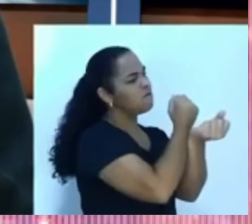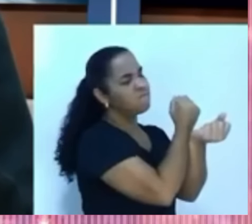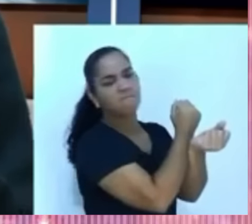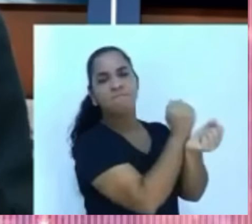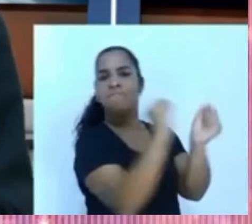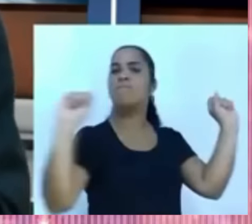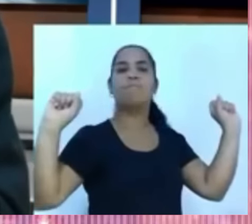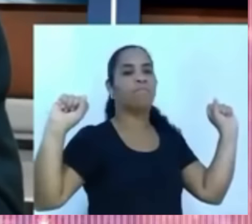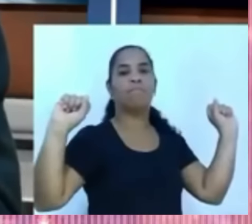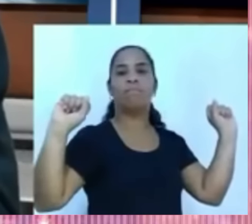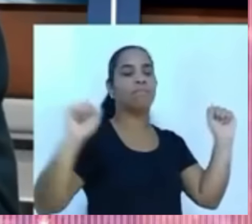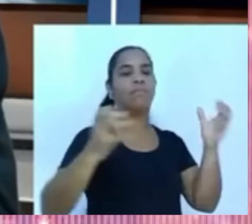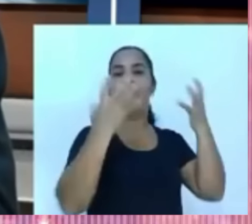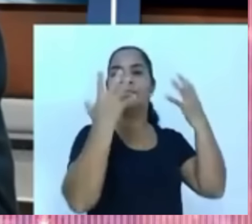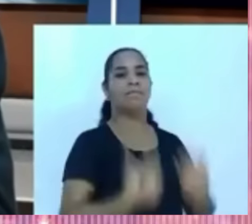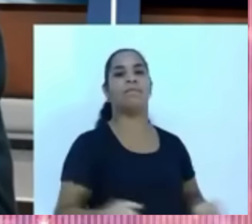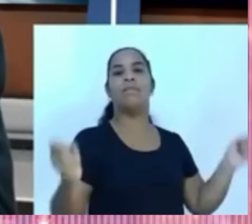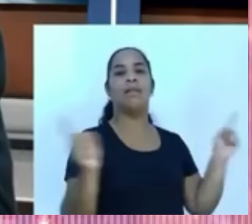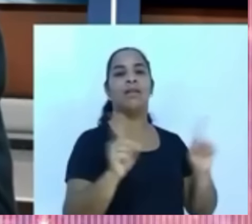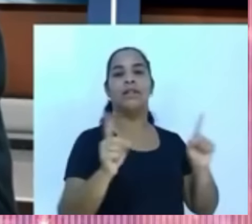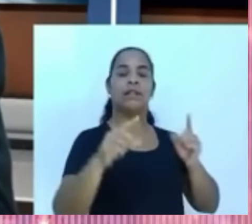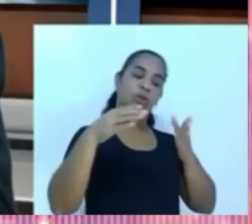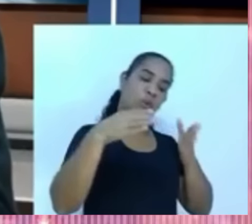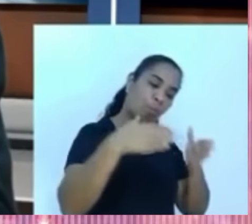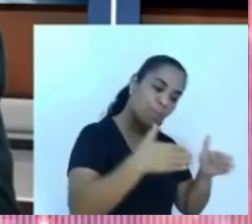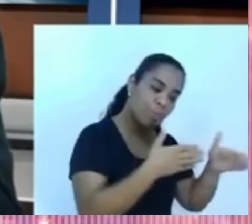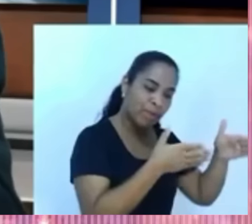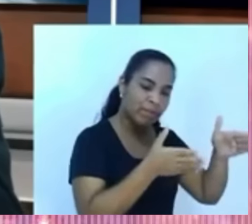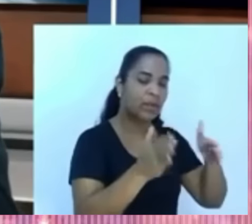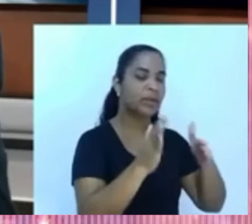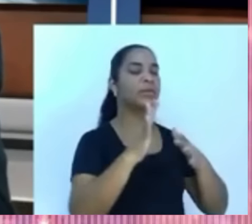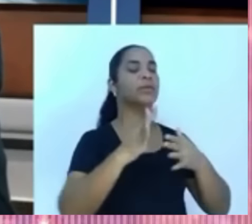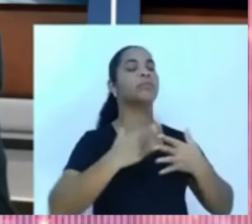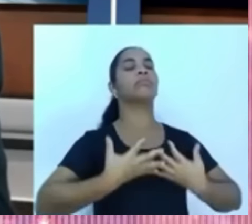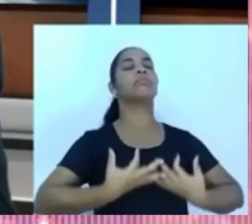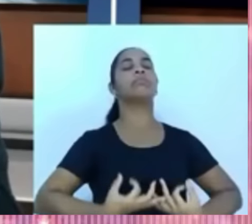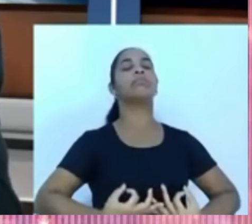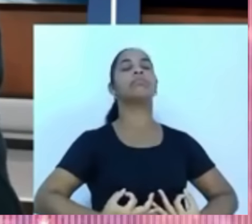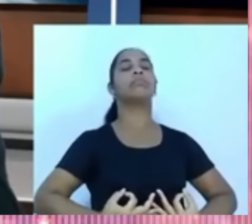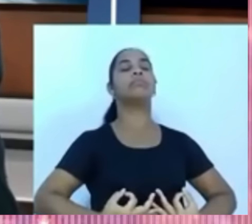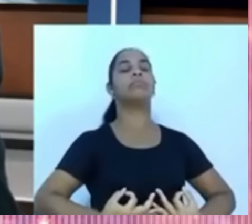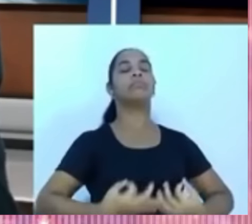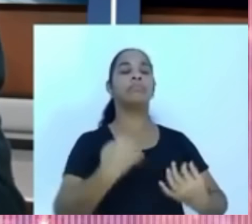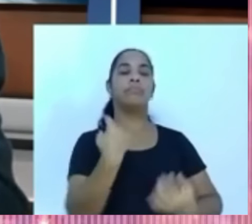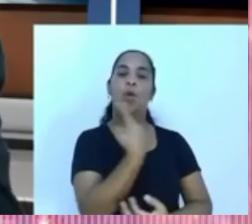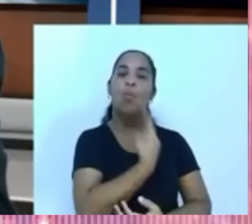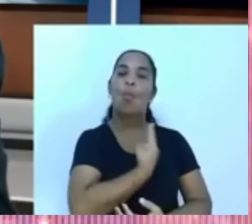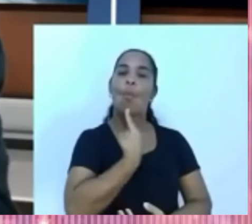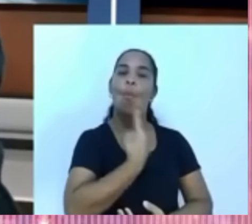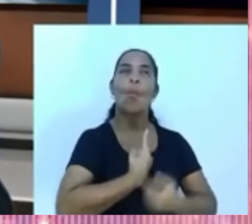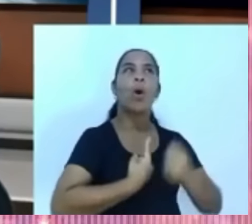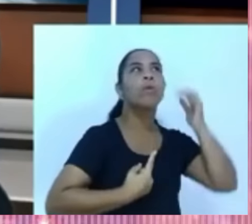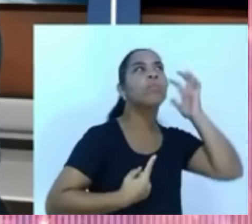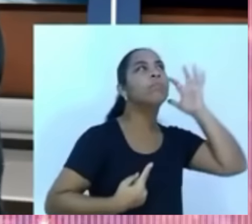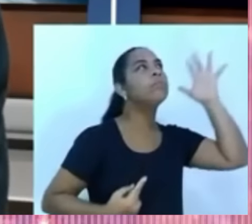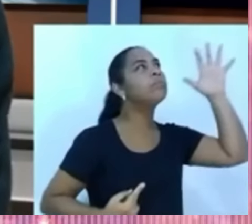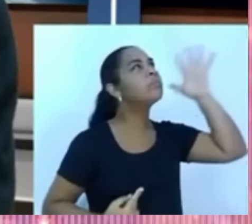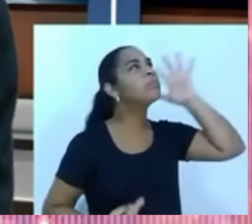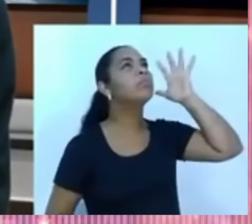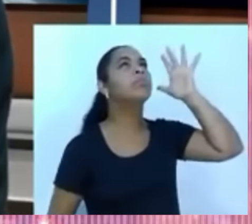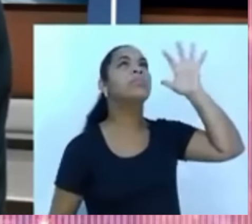exteriores e vai pela estrada da meditação da Solidão do raciocínio